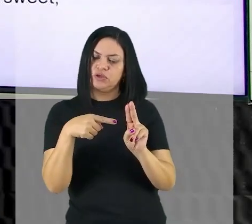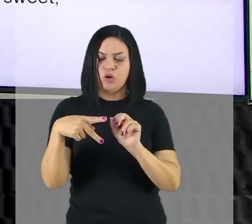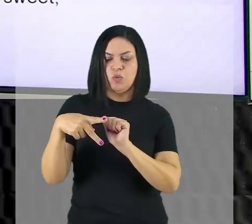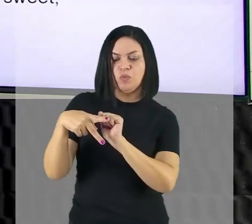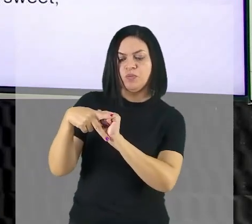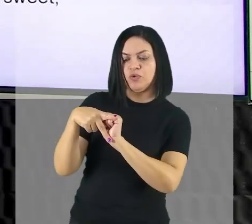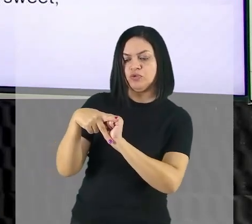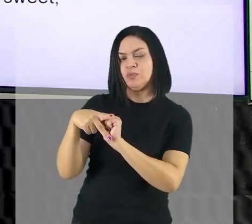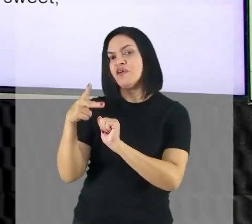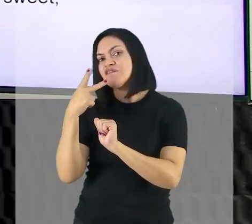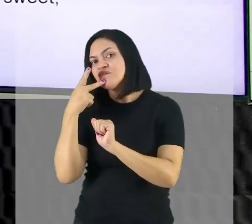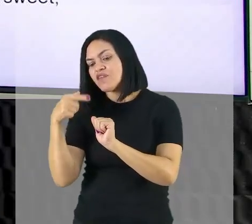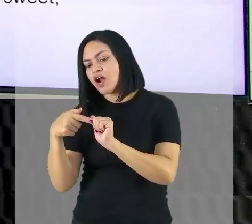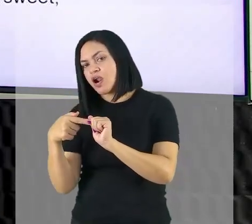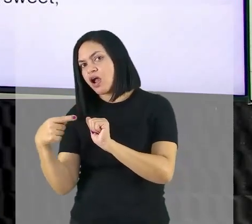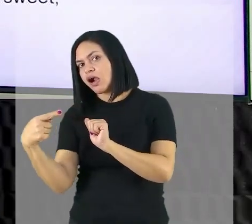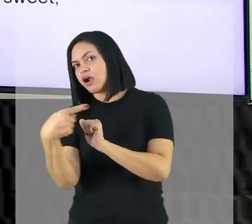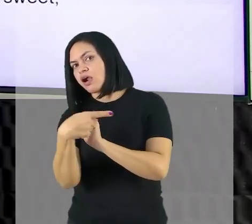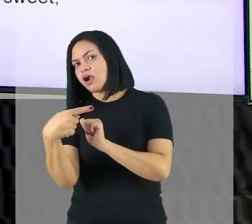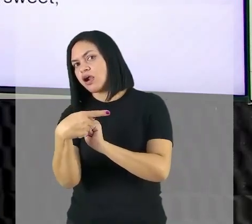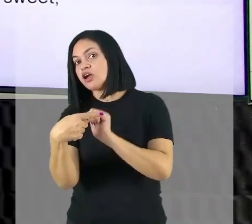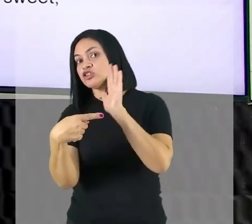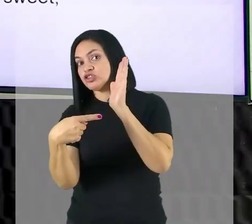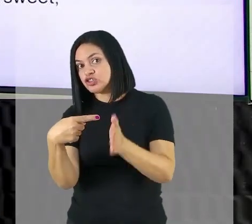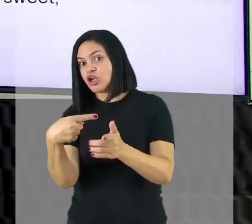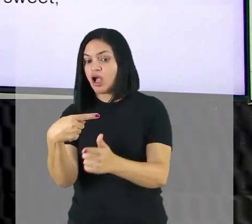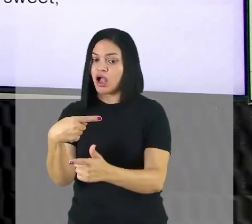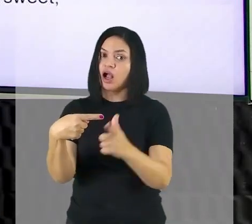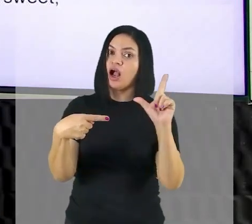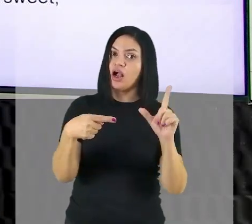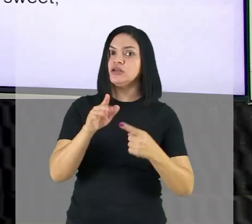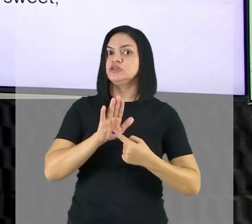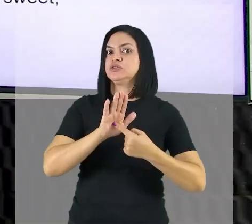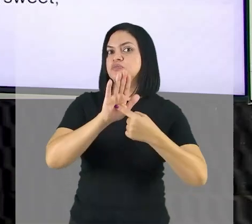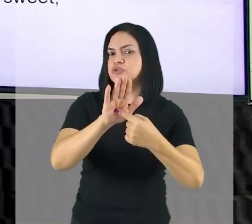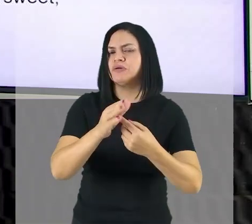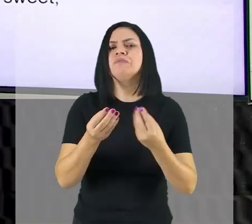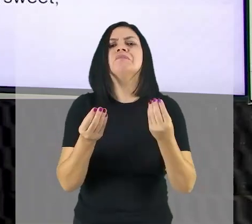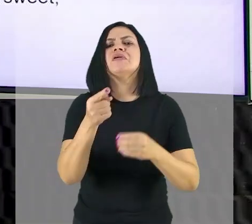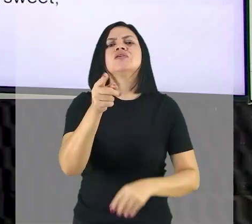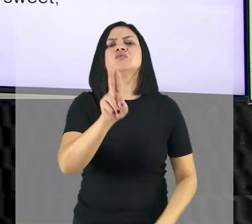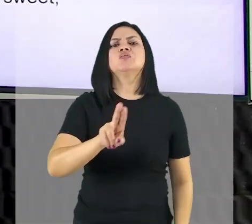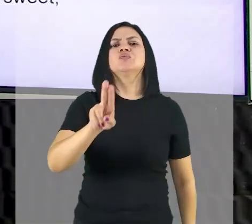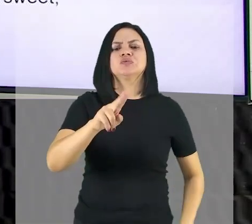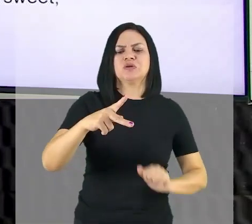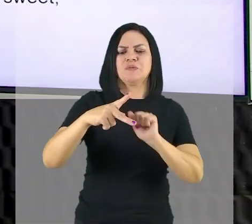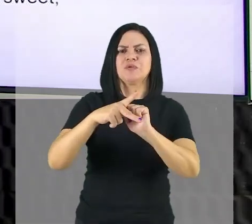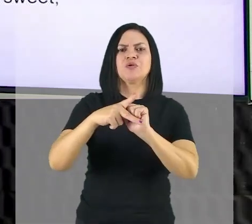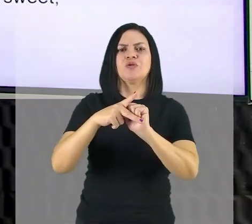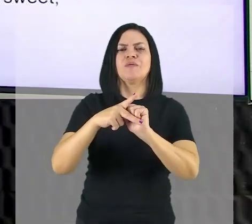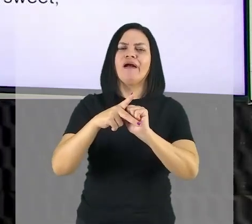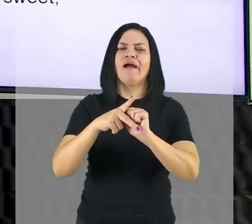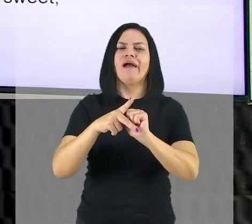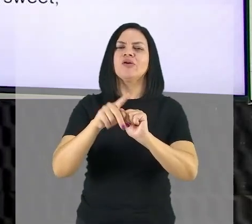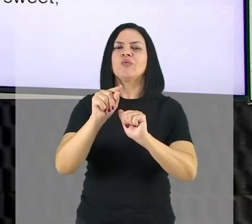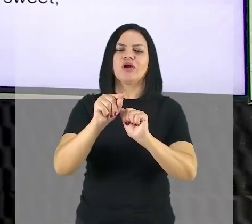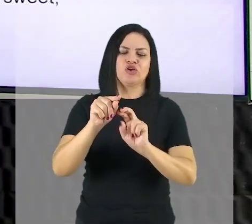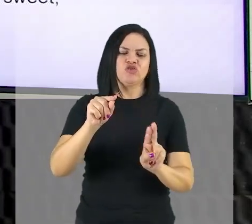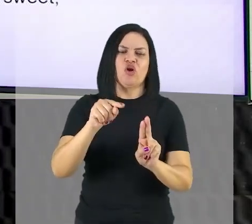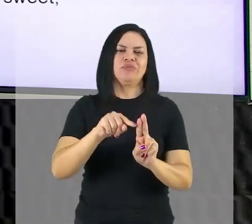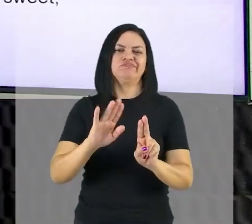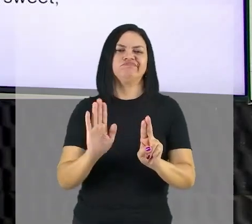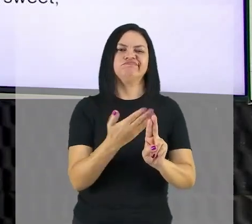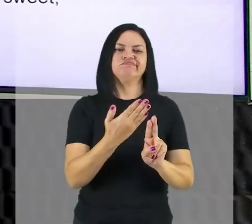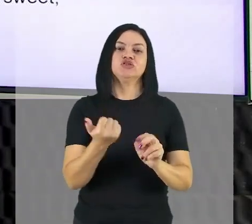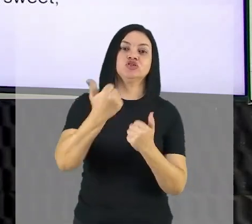usado para falar de uma coisa que já apareceu antes. Tá? Por que a gente usa um pronome? Para substituir um nome, tá? Ou para complementar.